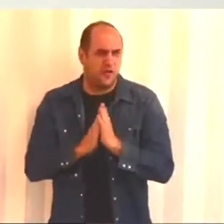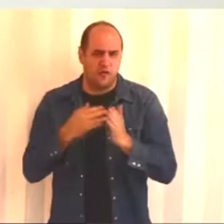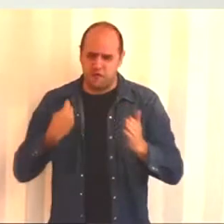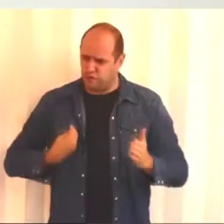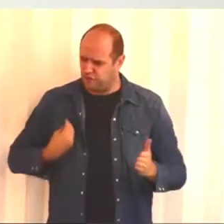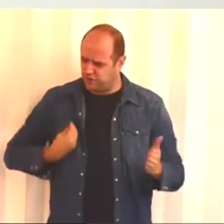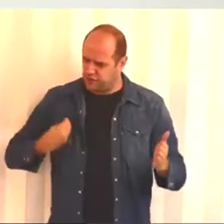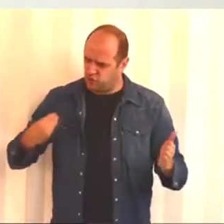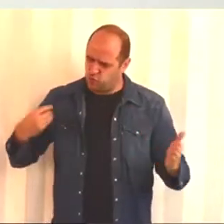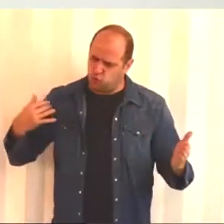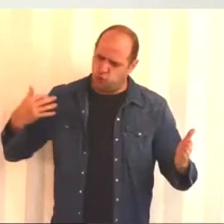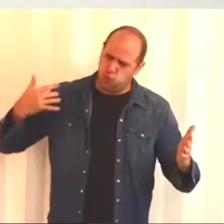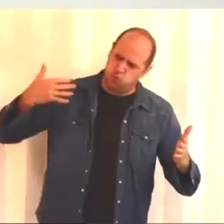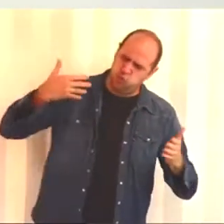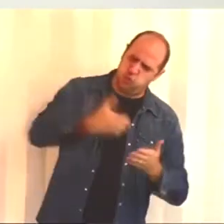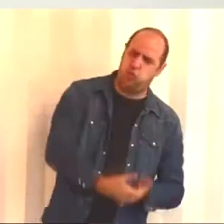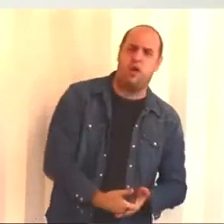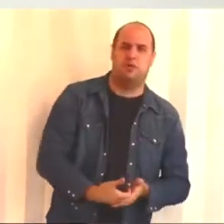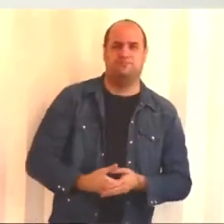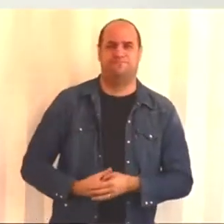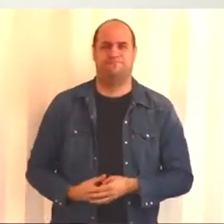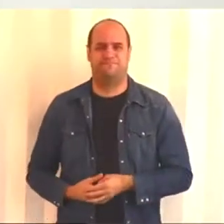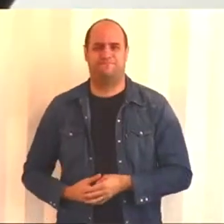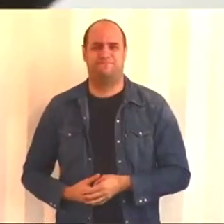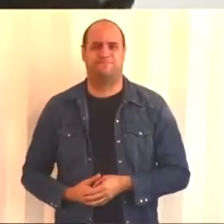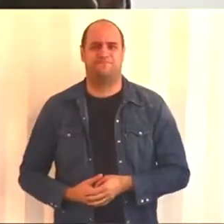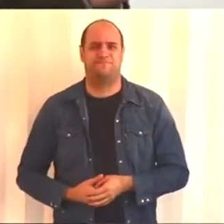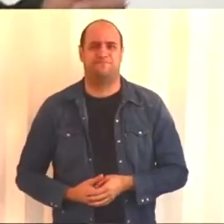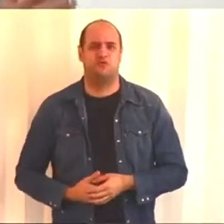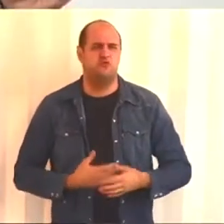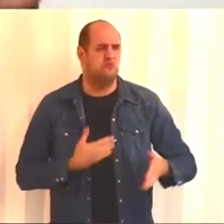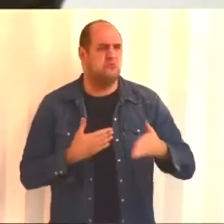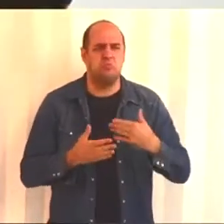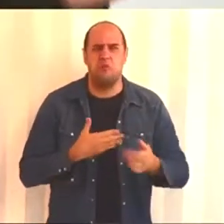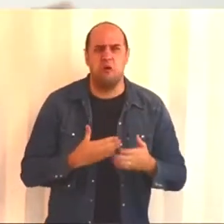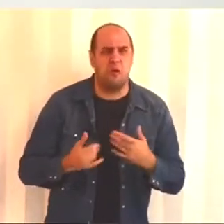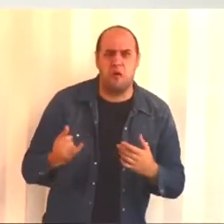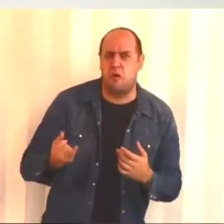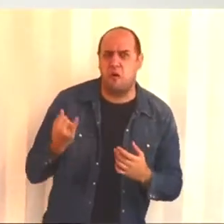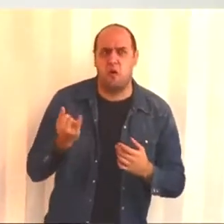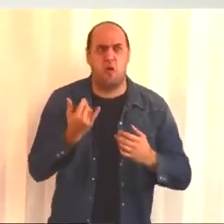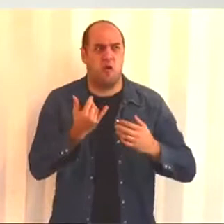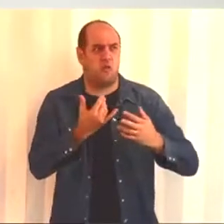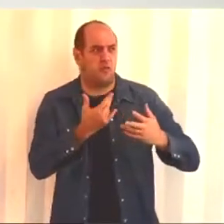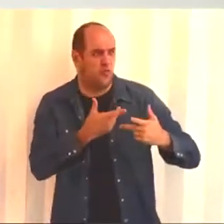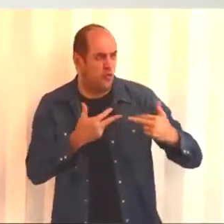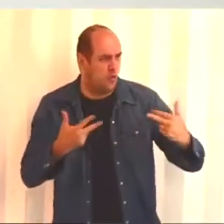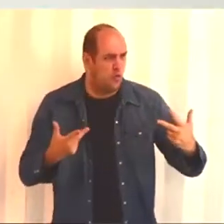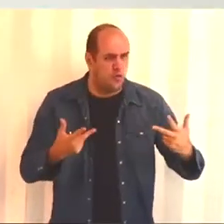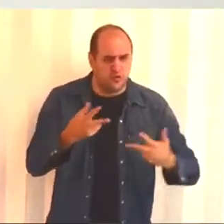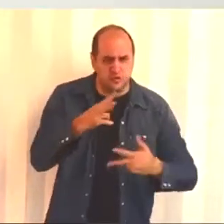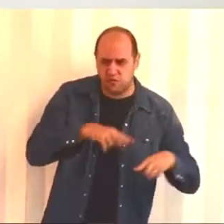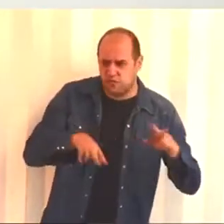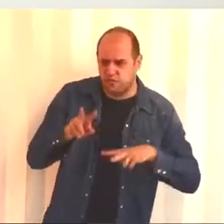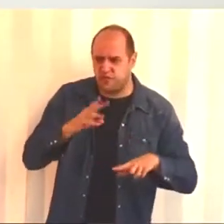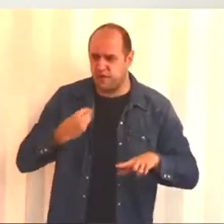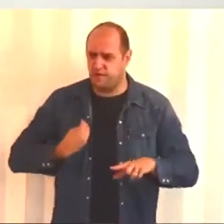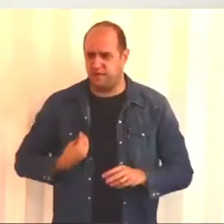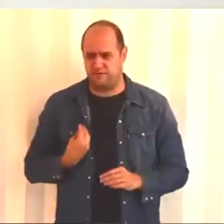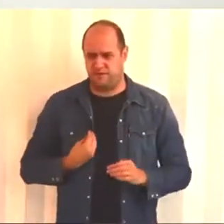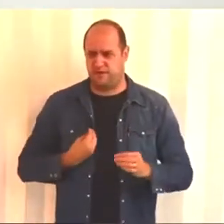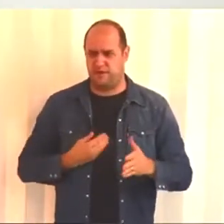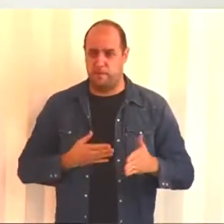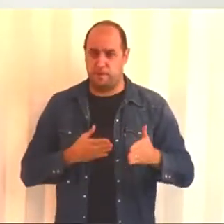viver. Portanto, irmãos, não são as circunstâncias que devem determinar até quando eu devo louvar ao